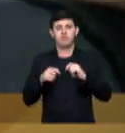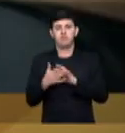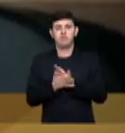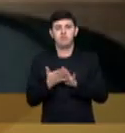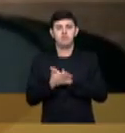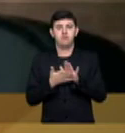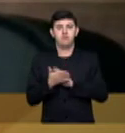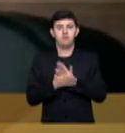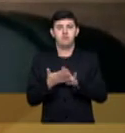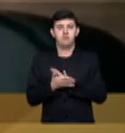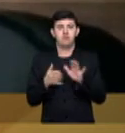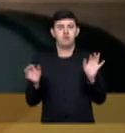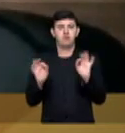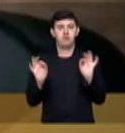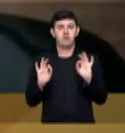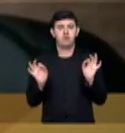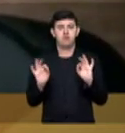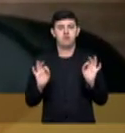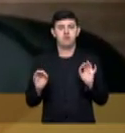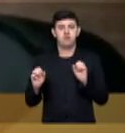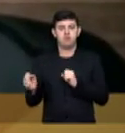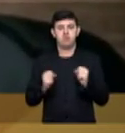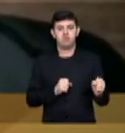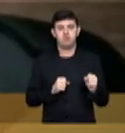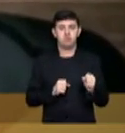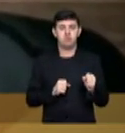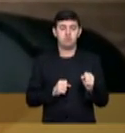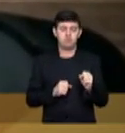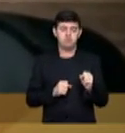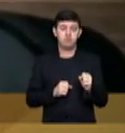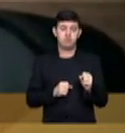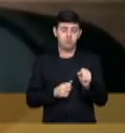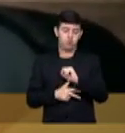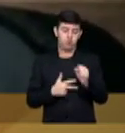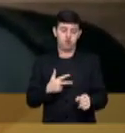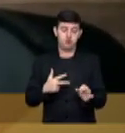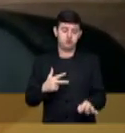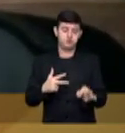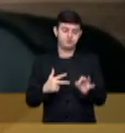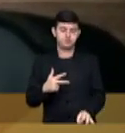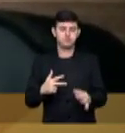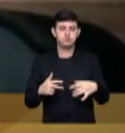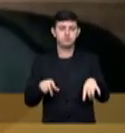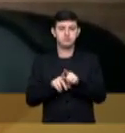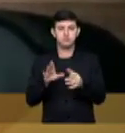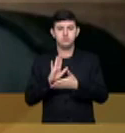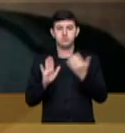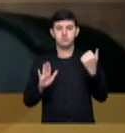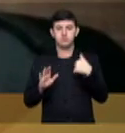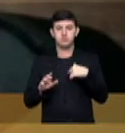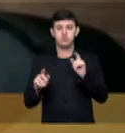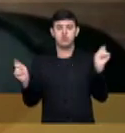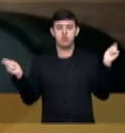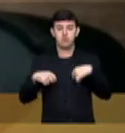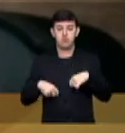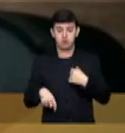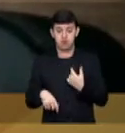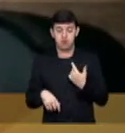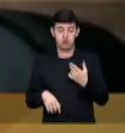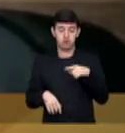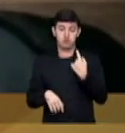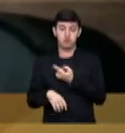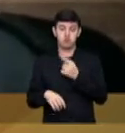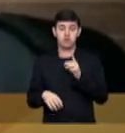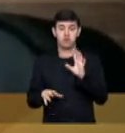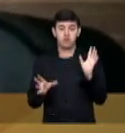Poder Judiciário a míngua de definição legislativa retirar a competência normativa